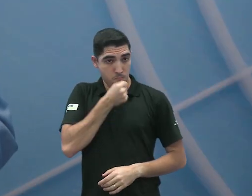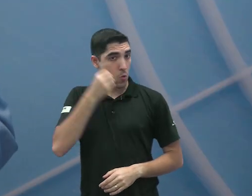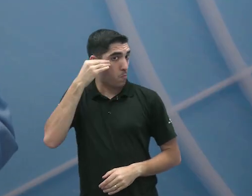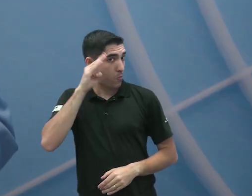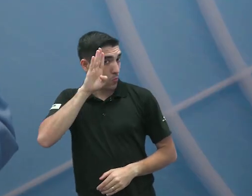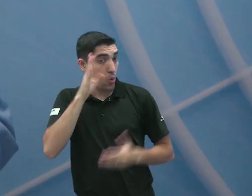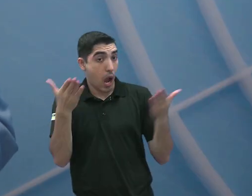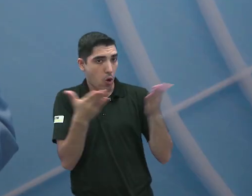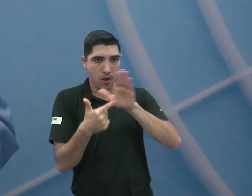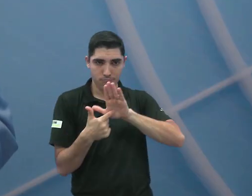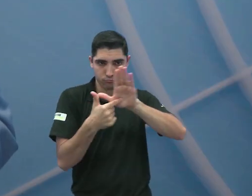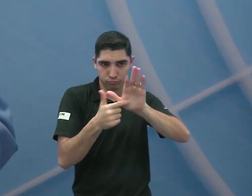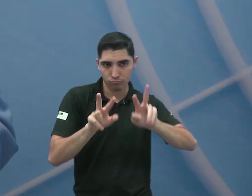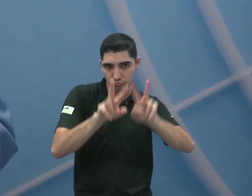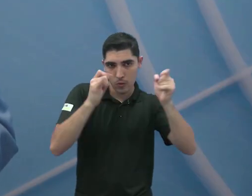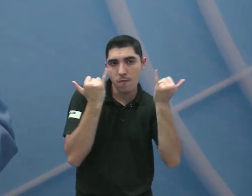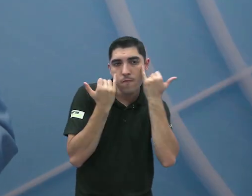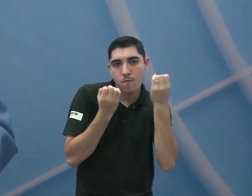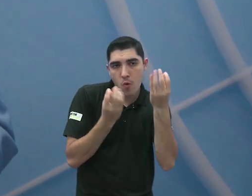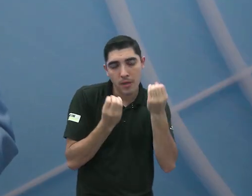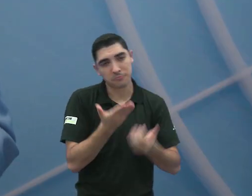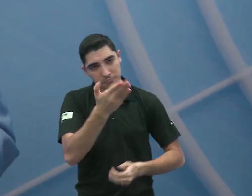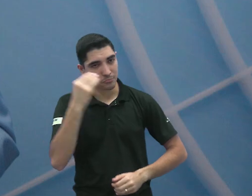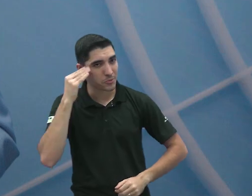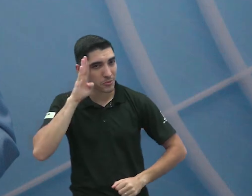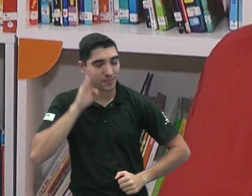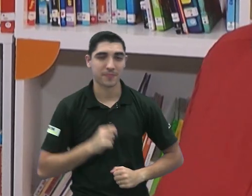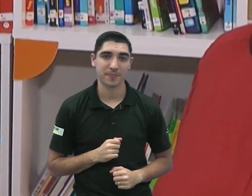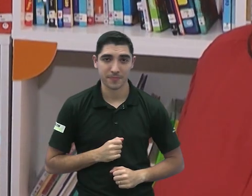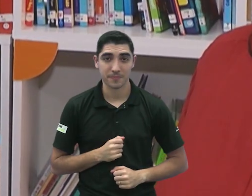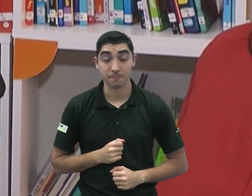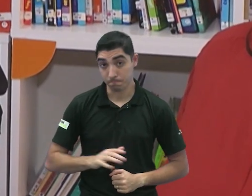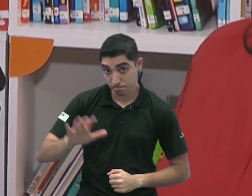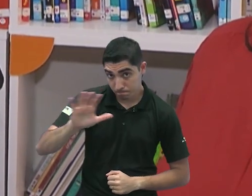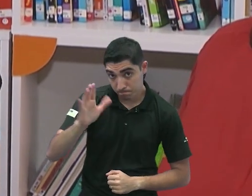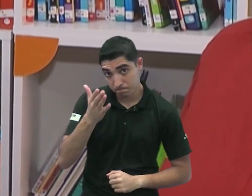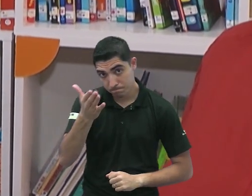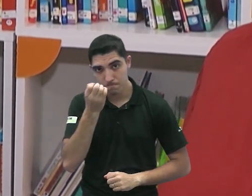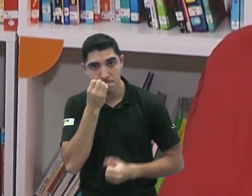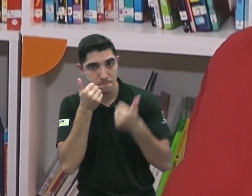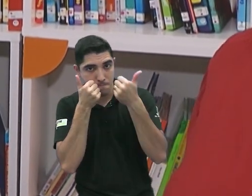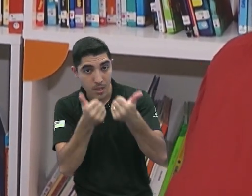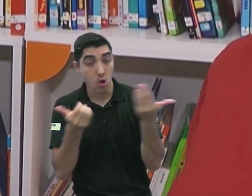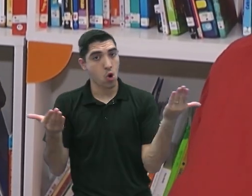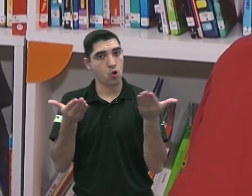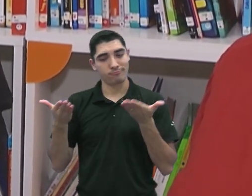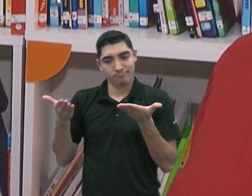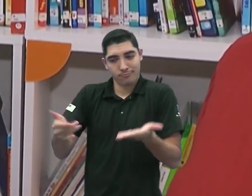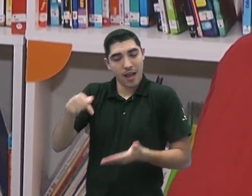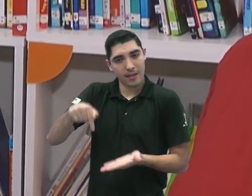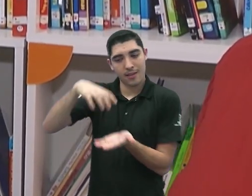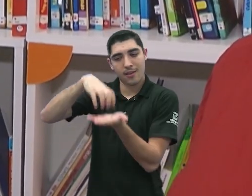Castilho vai falar com a gente agora e trazer mais informações. Bruno, com você. Oi, Rafael, tudo bem? Então a gente está aqui